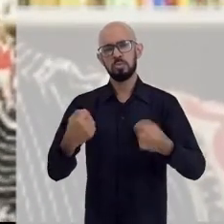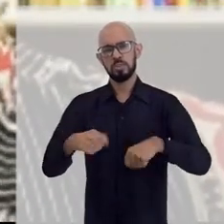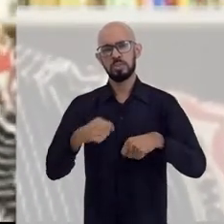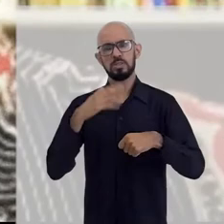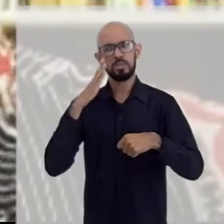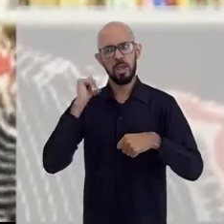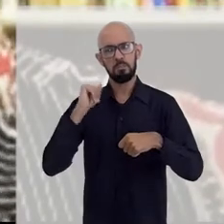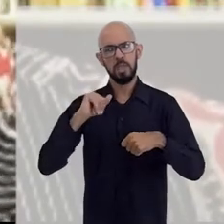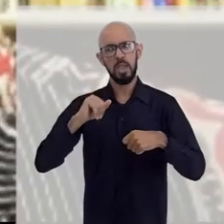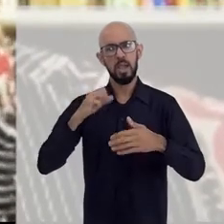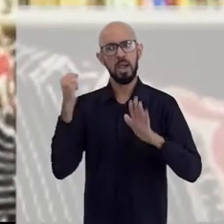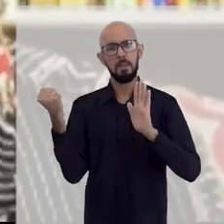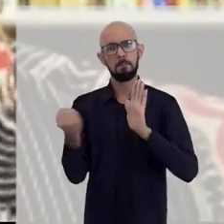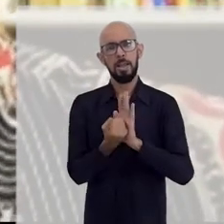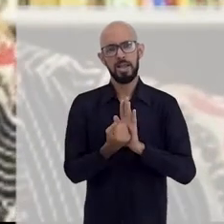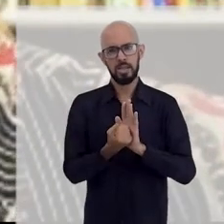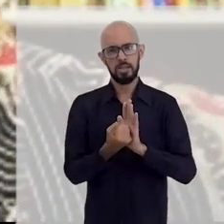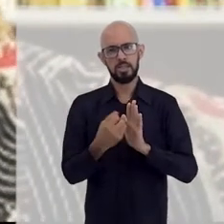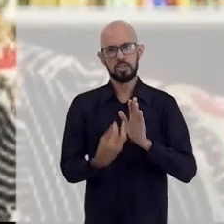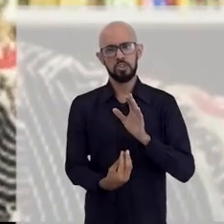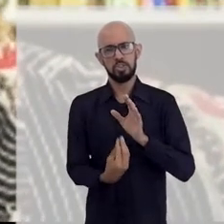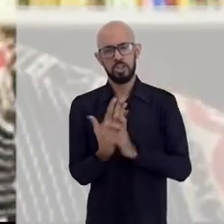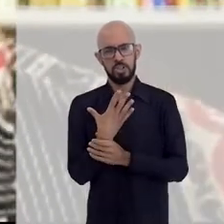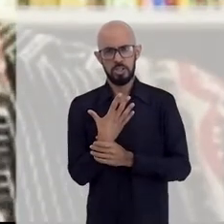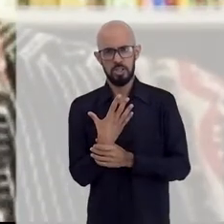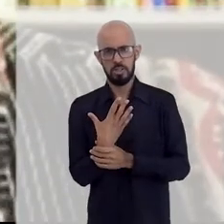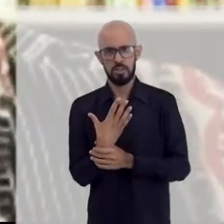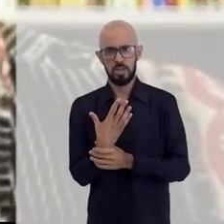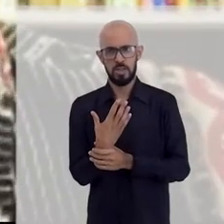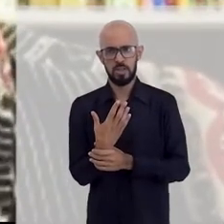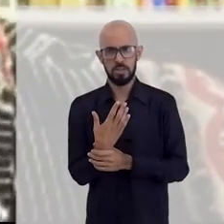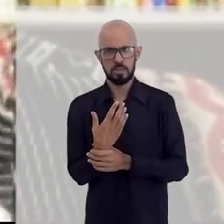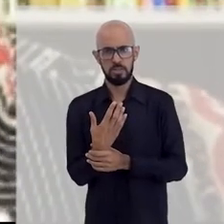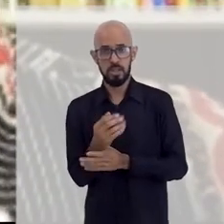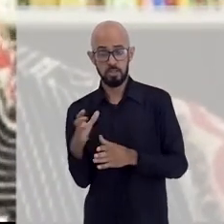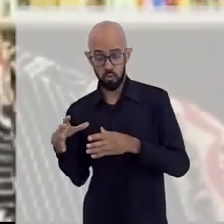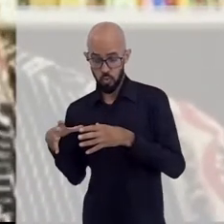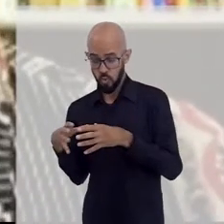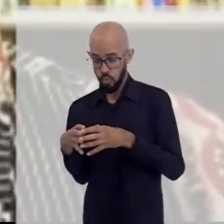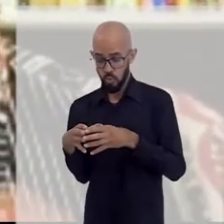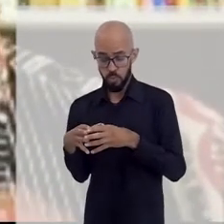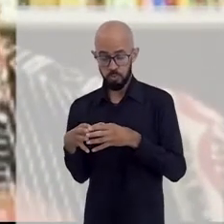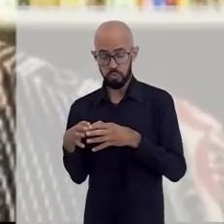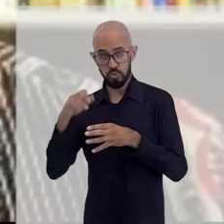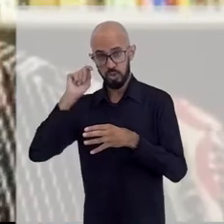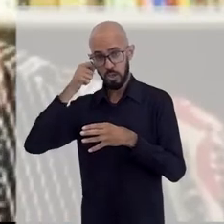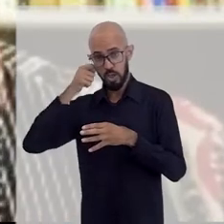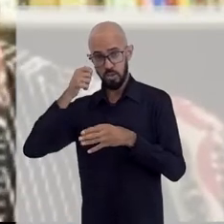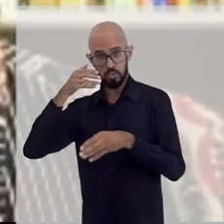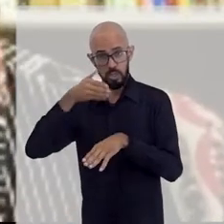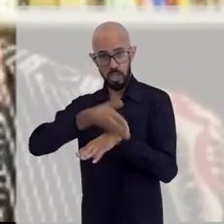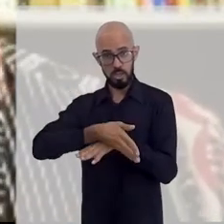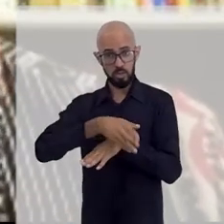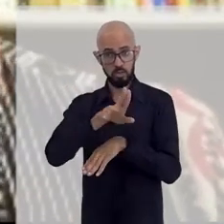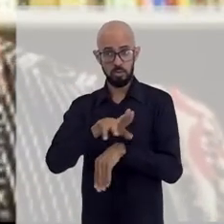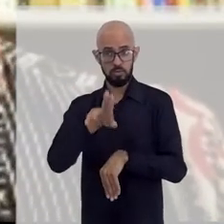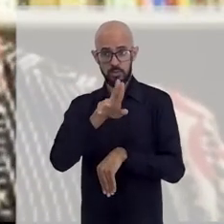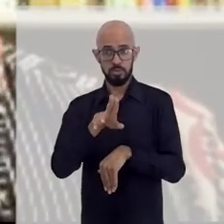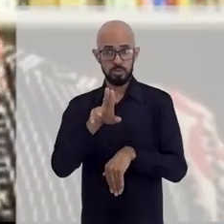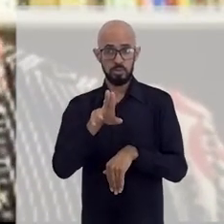para as universidades ao chegar nelas, ou seja, chegar esse quantitativo e esse coletivo de pessoas negras que hoje chegam à